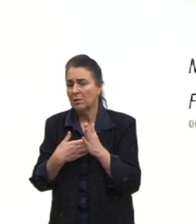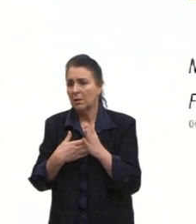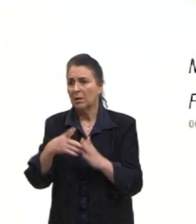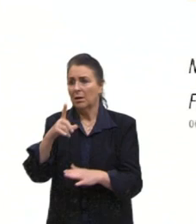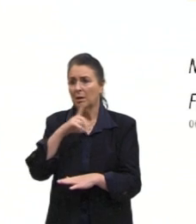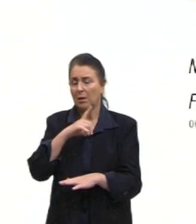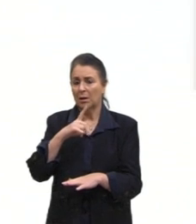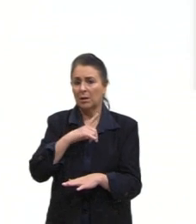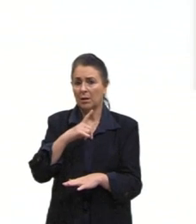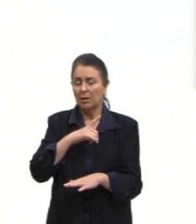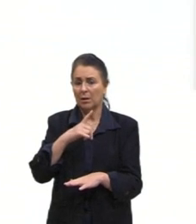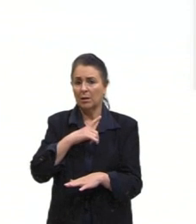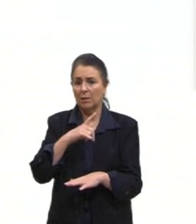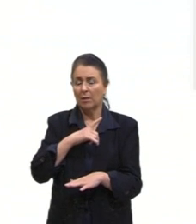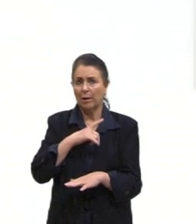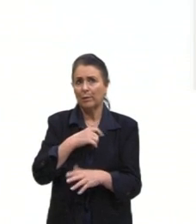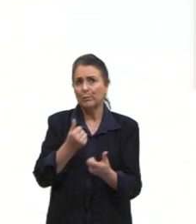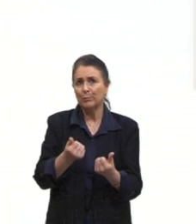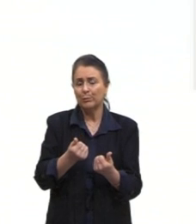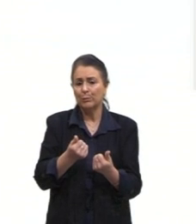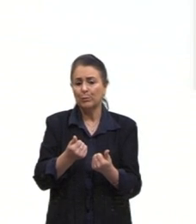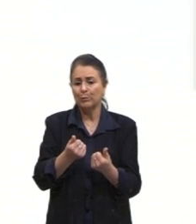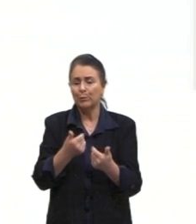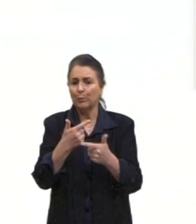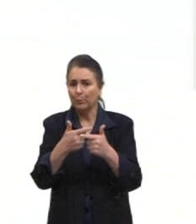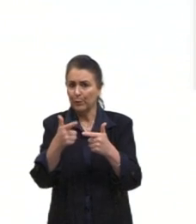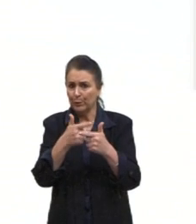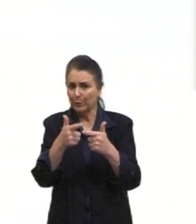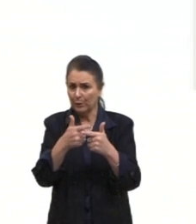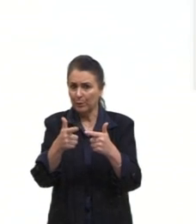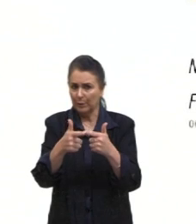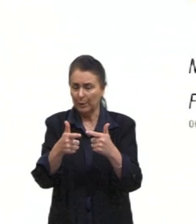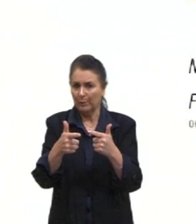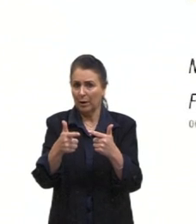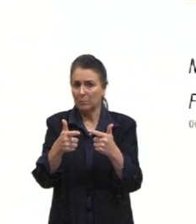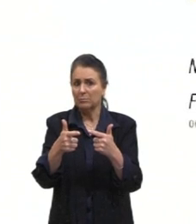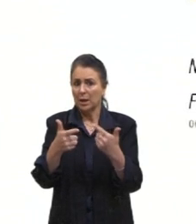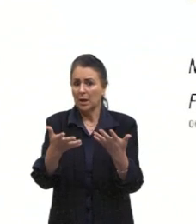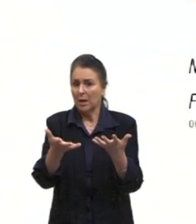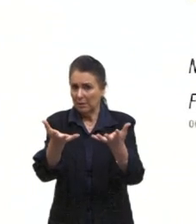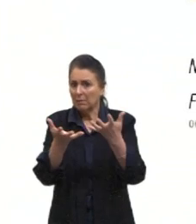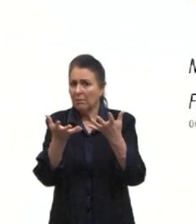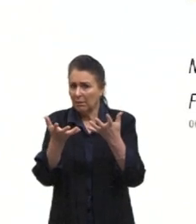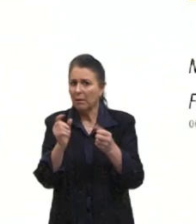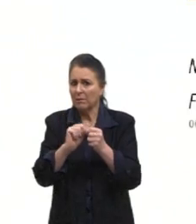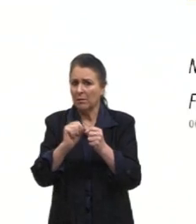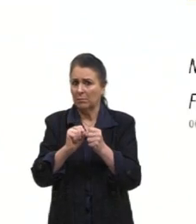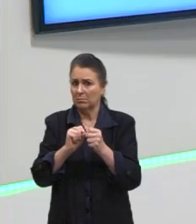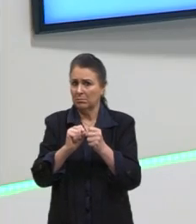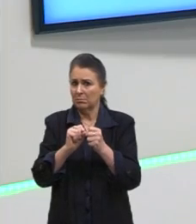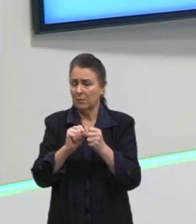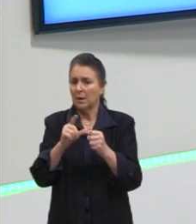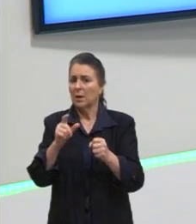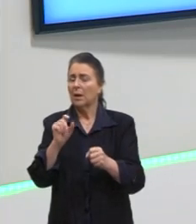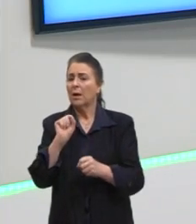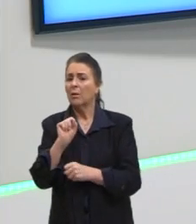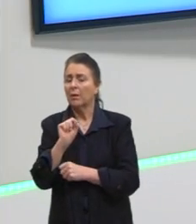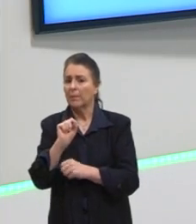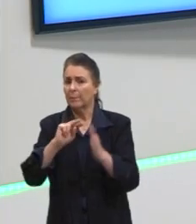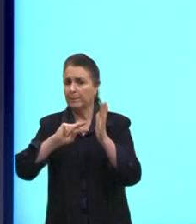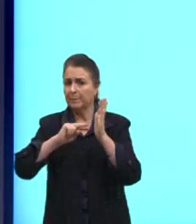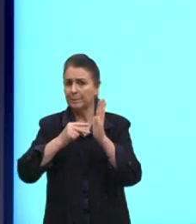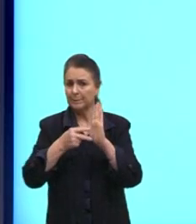uma ação climática uma ação climática ambiciosa né O que que seria isso seria o seguinte